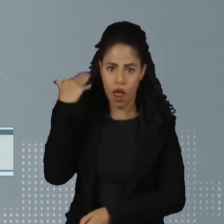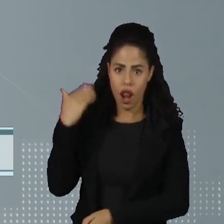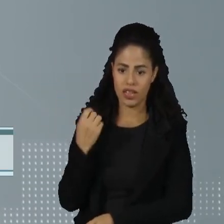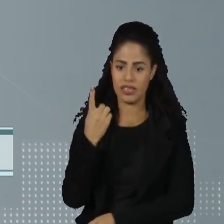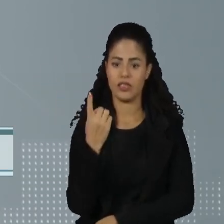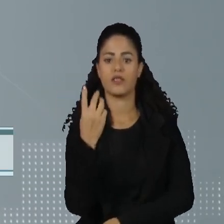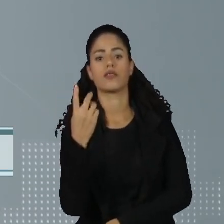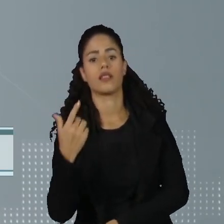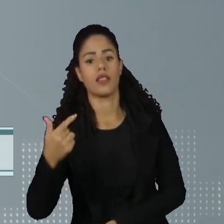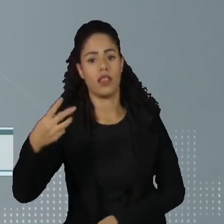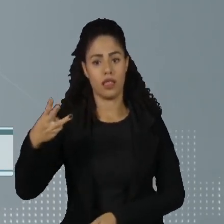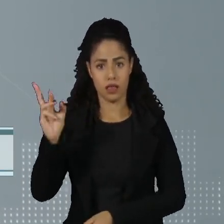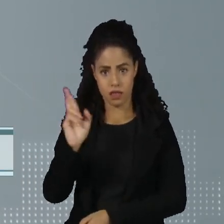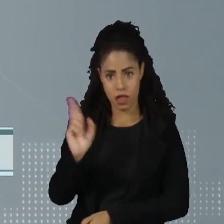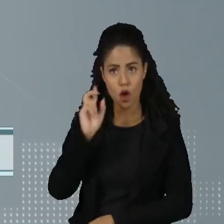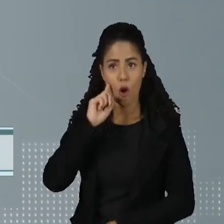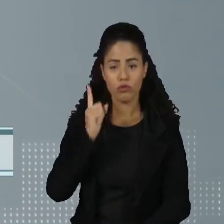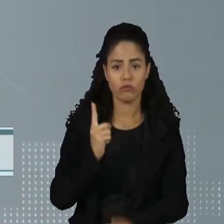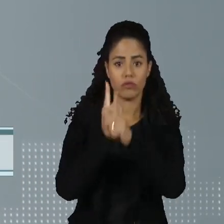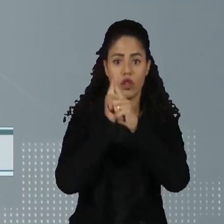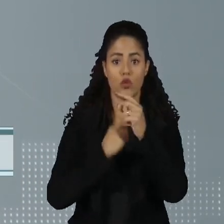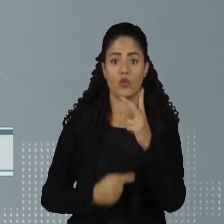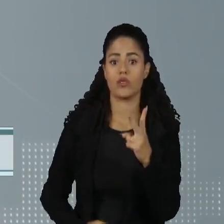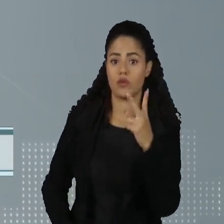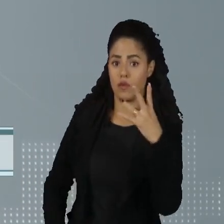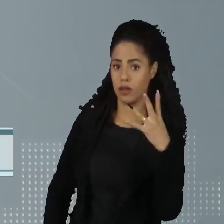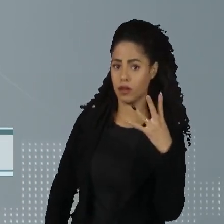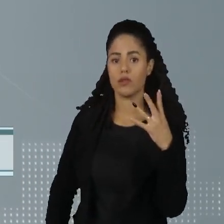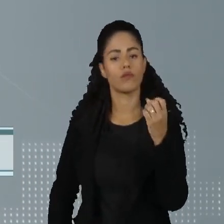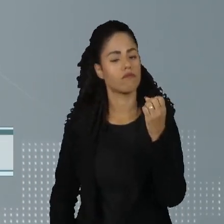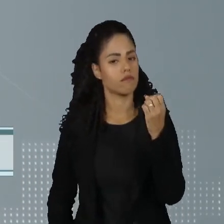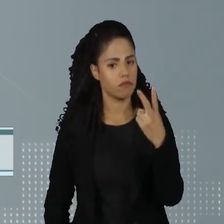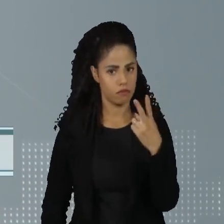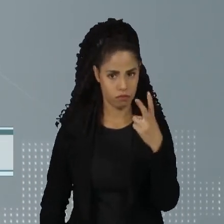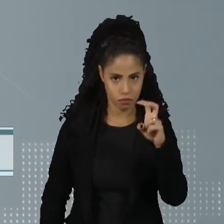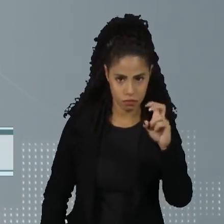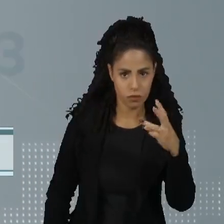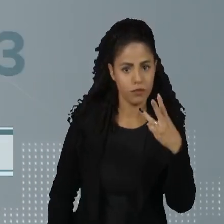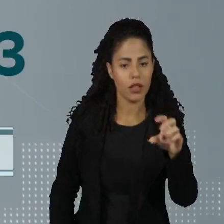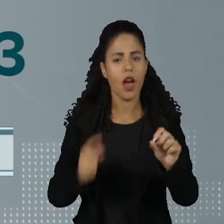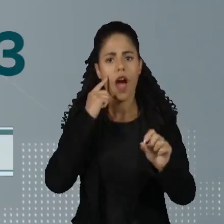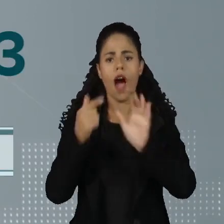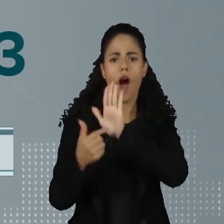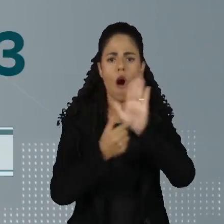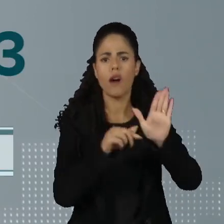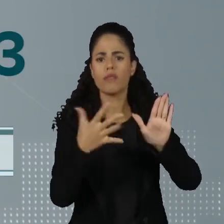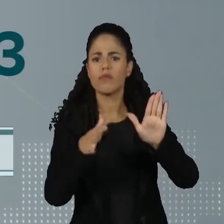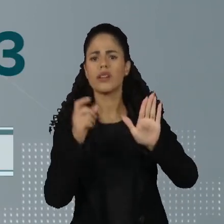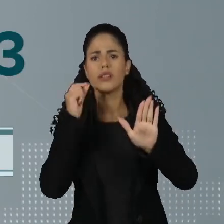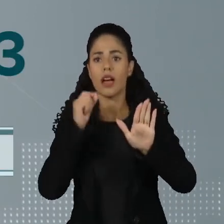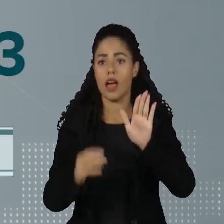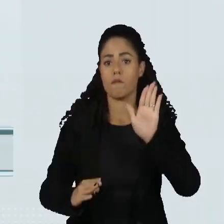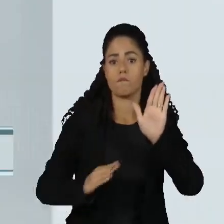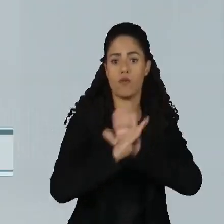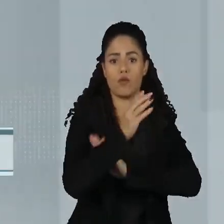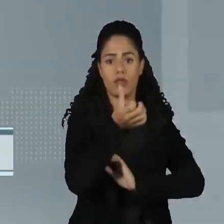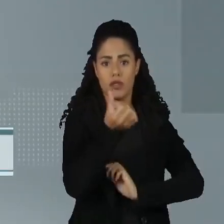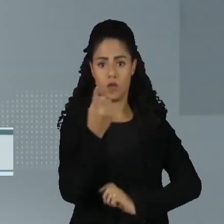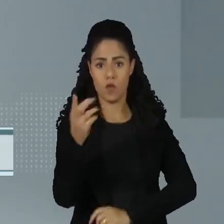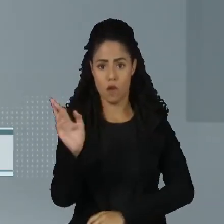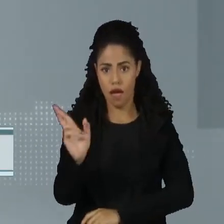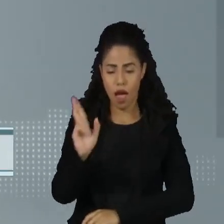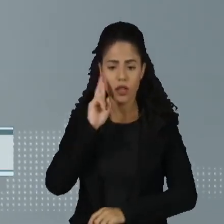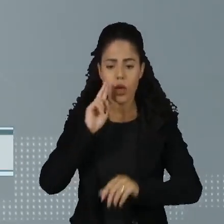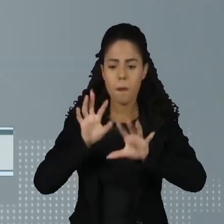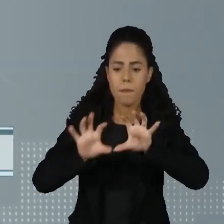R$ 173, hoje é encontrada a quase R$ 235, alta de mais de R$ 61. Os